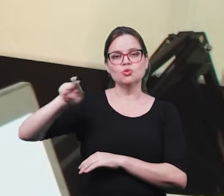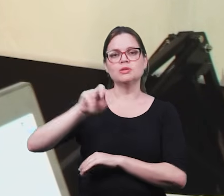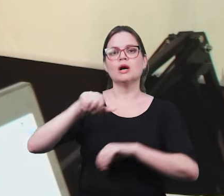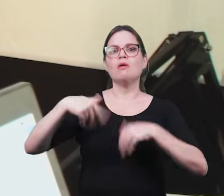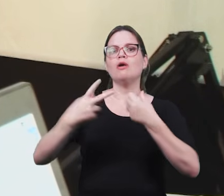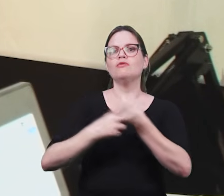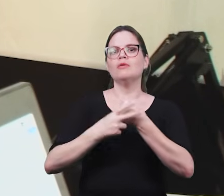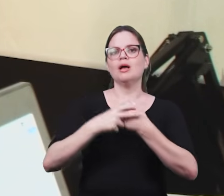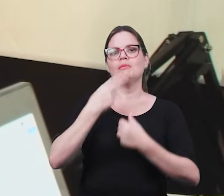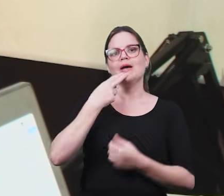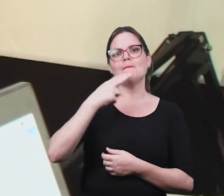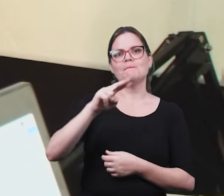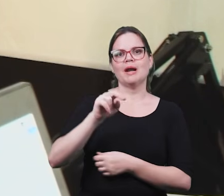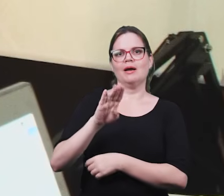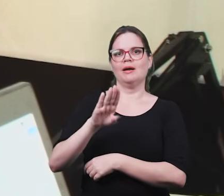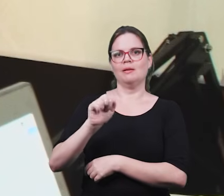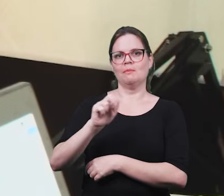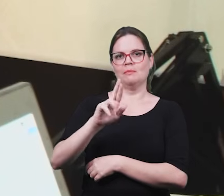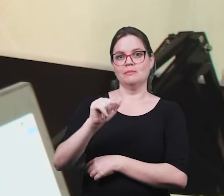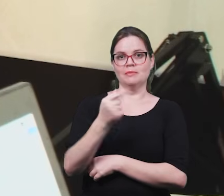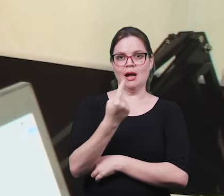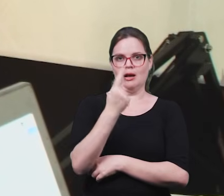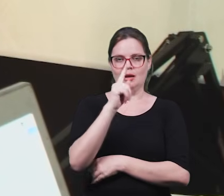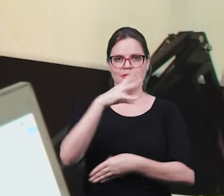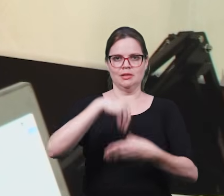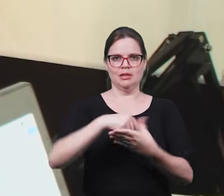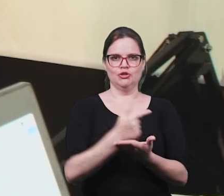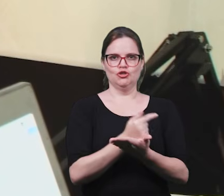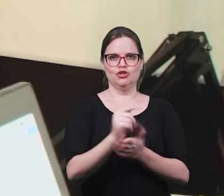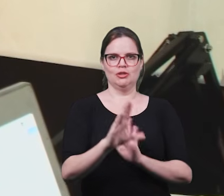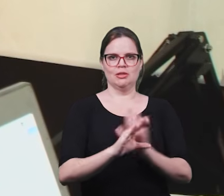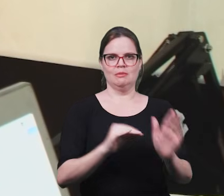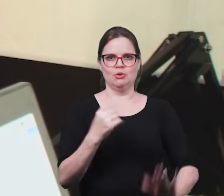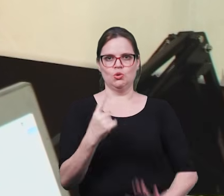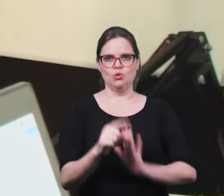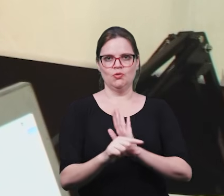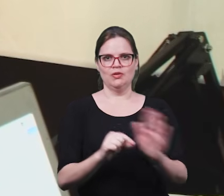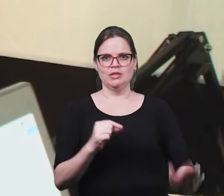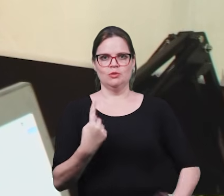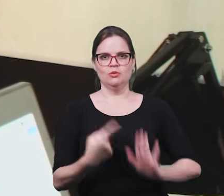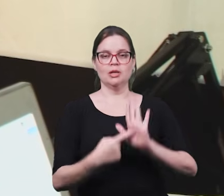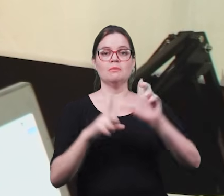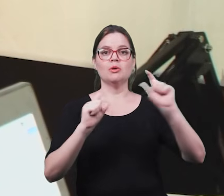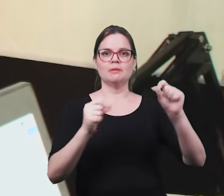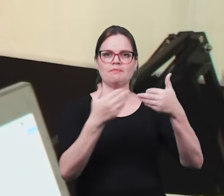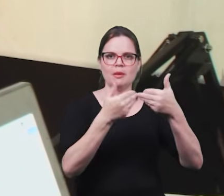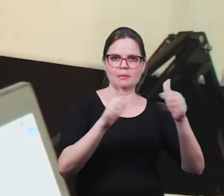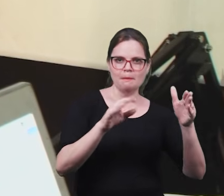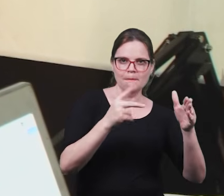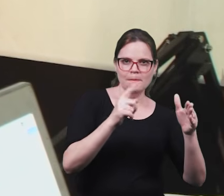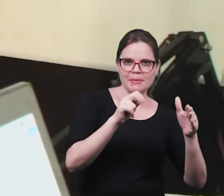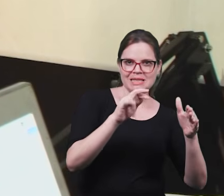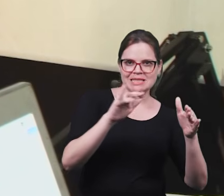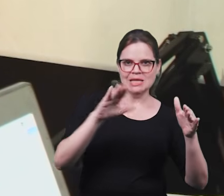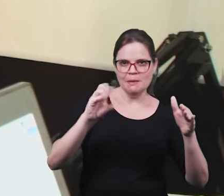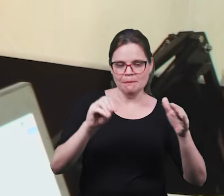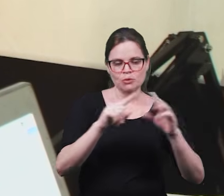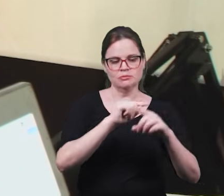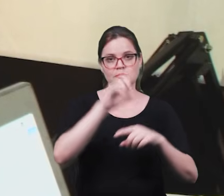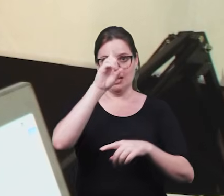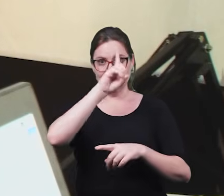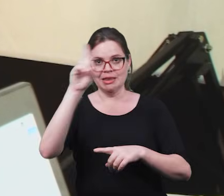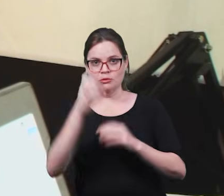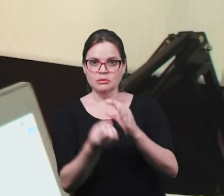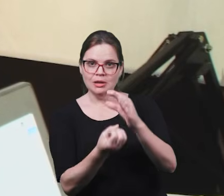verbo bará, na expressão ali de Gênesis 1, na sua primeira parte, quando diz: no princípio criou